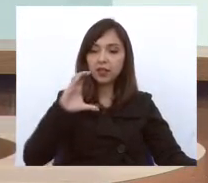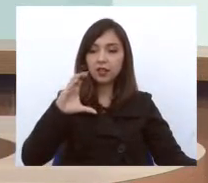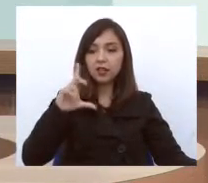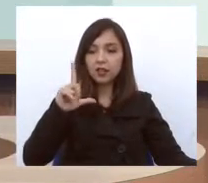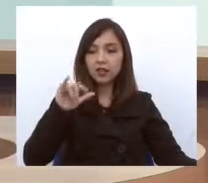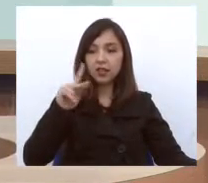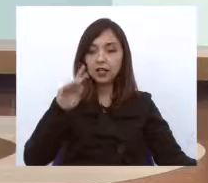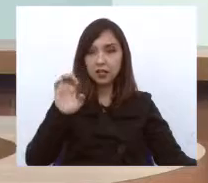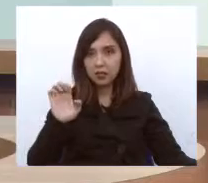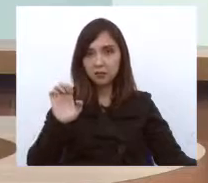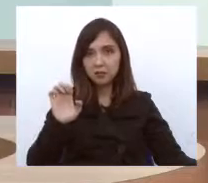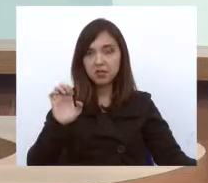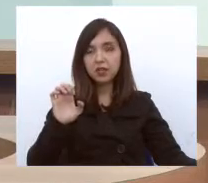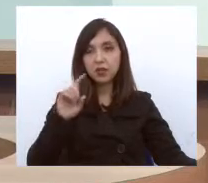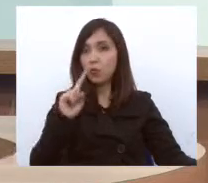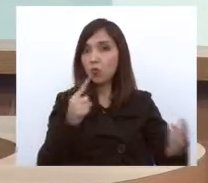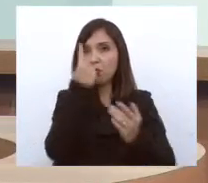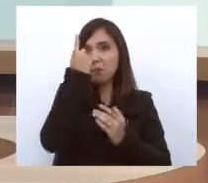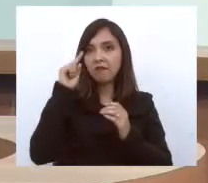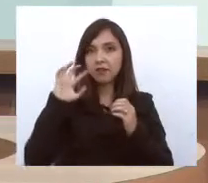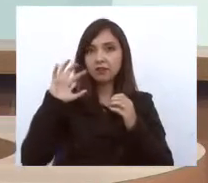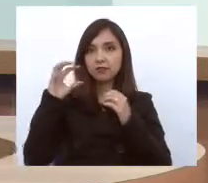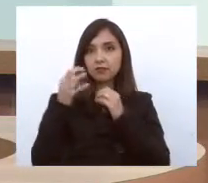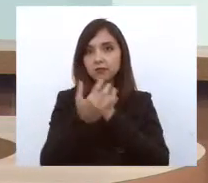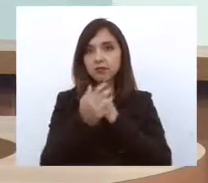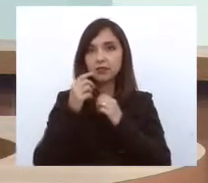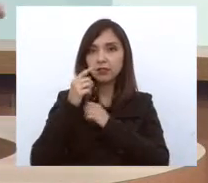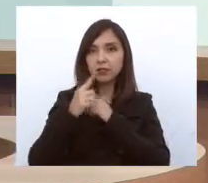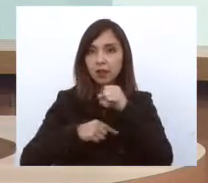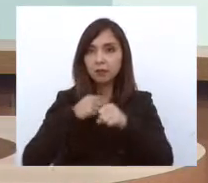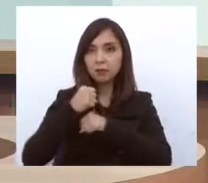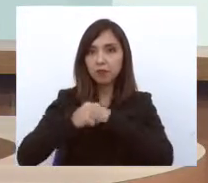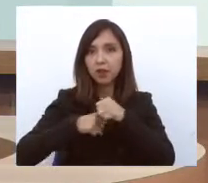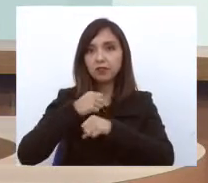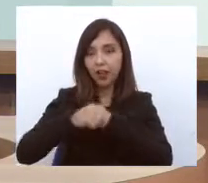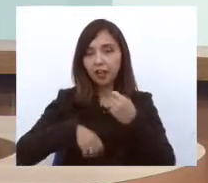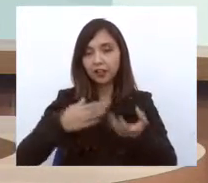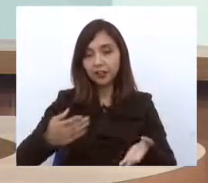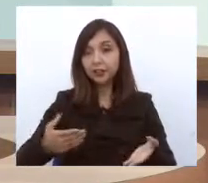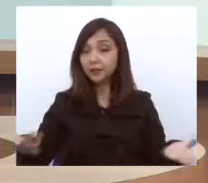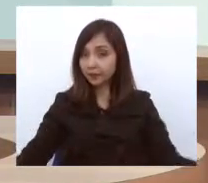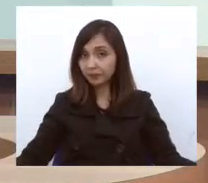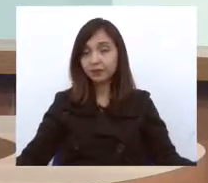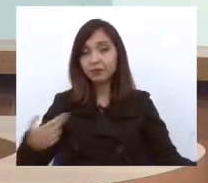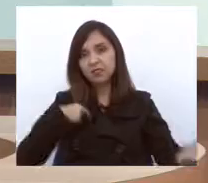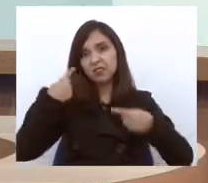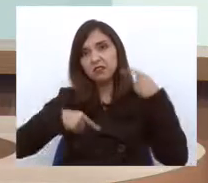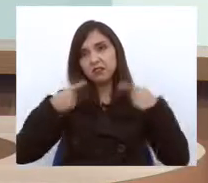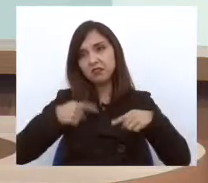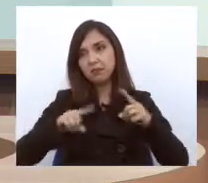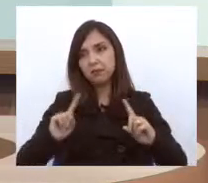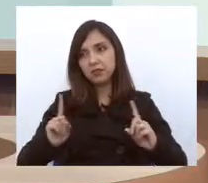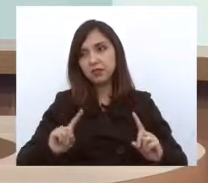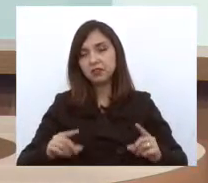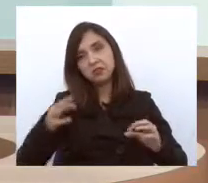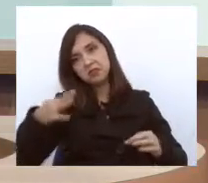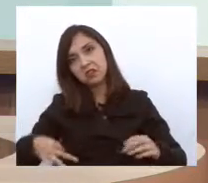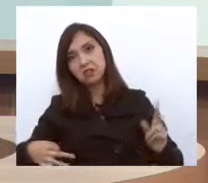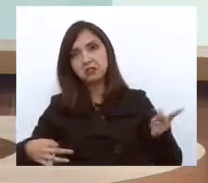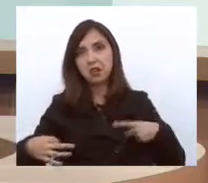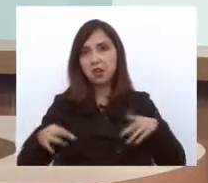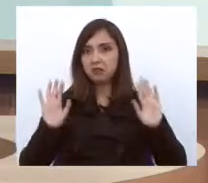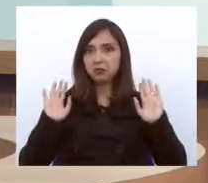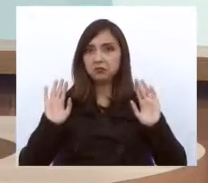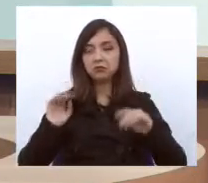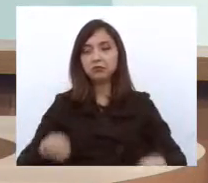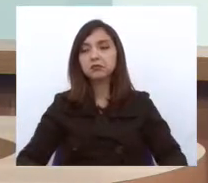matemática, aquela conjunção que dá em tempos em tempos, né? Mas eu não vou aqui entrar em debate se estou certo ou não estou e